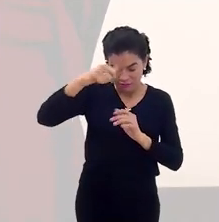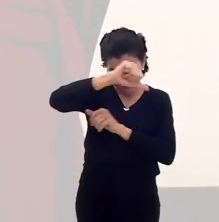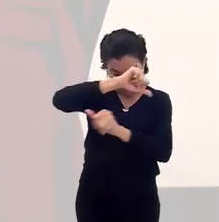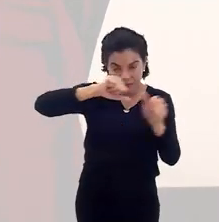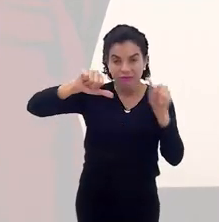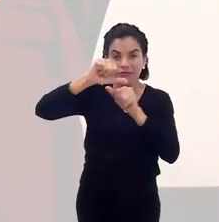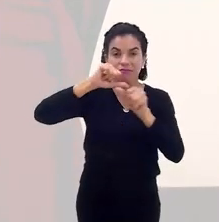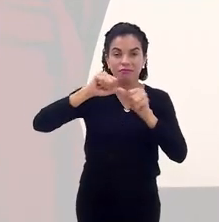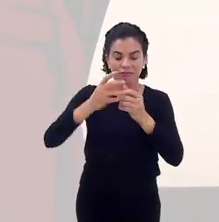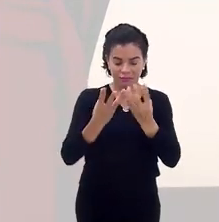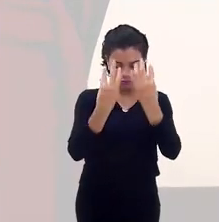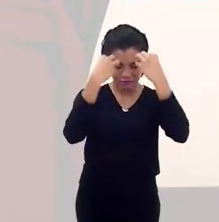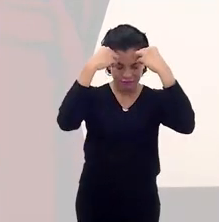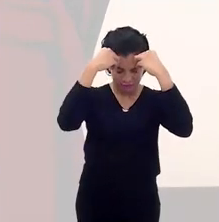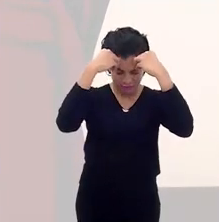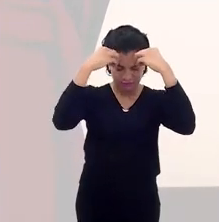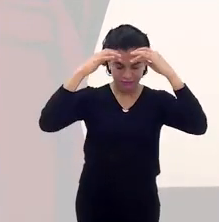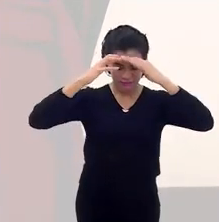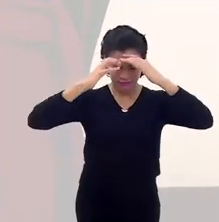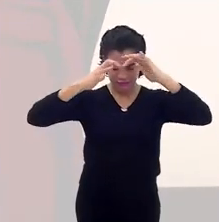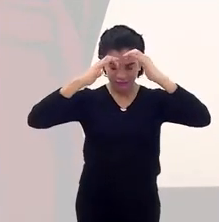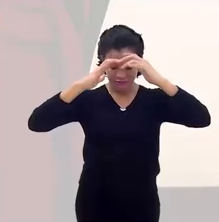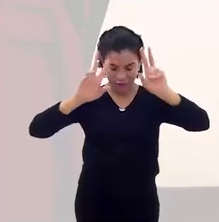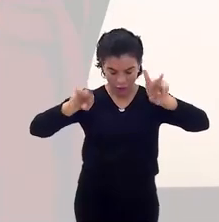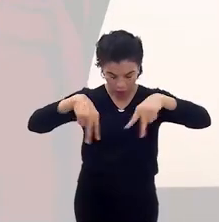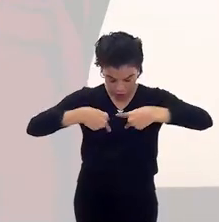torna a sua mente para interno, sabe?